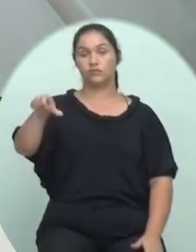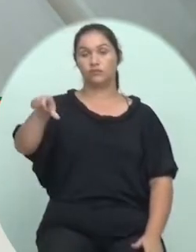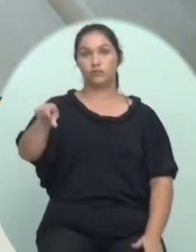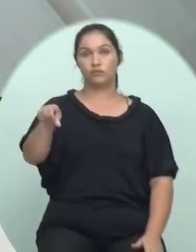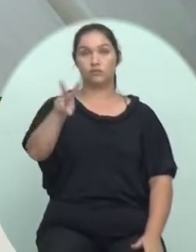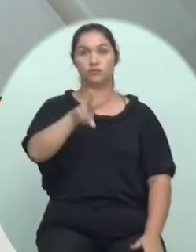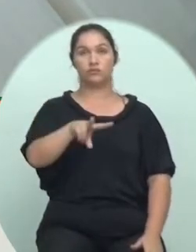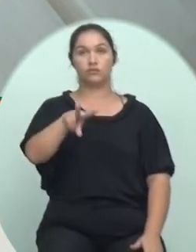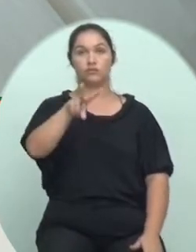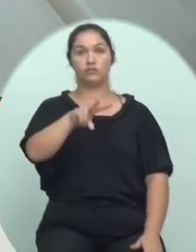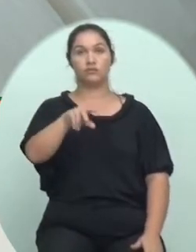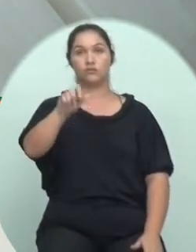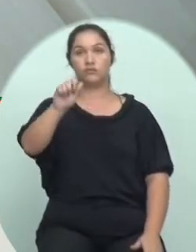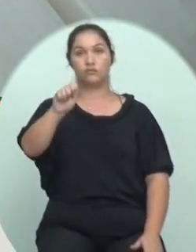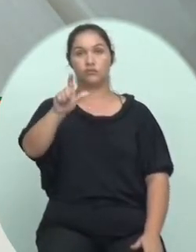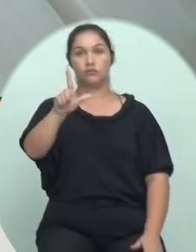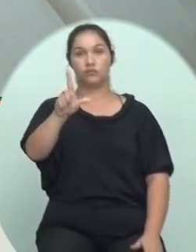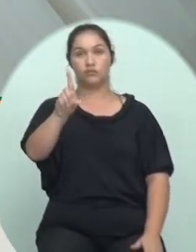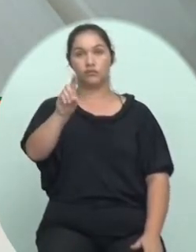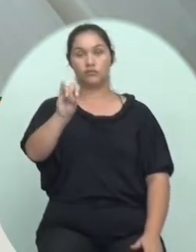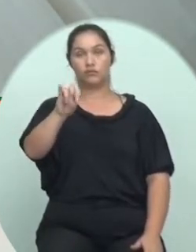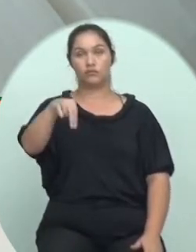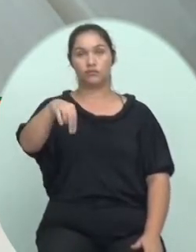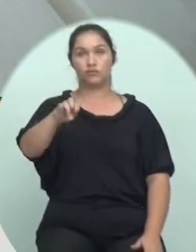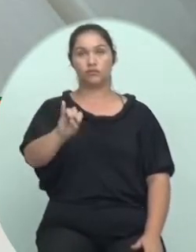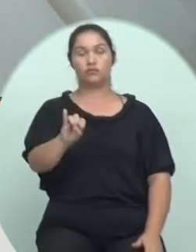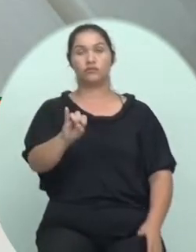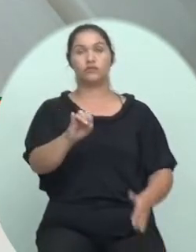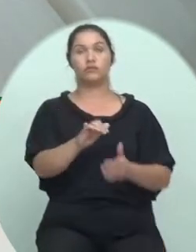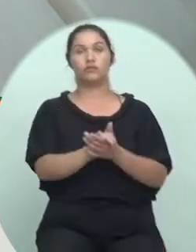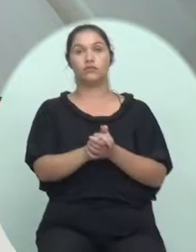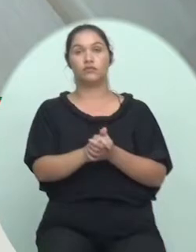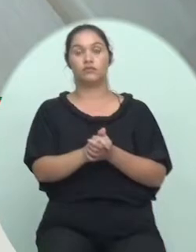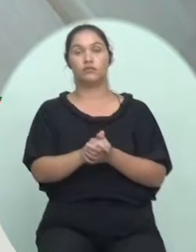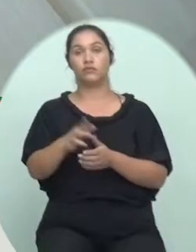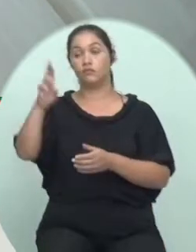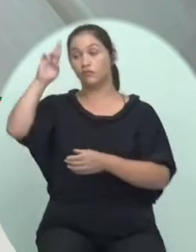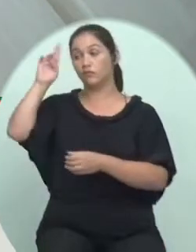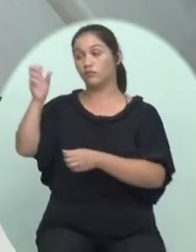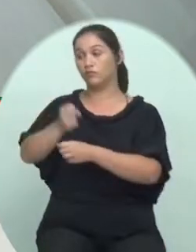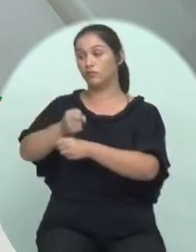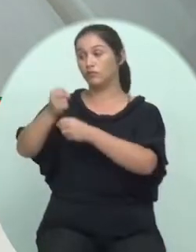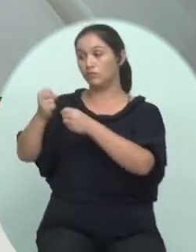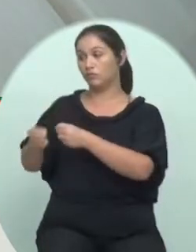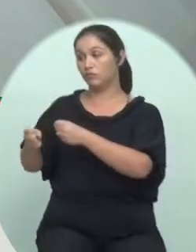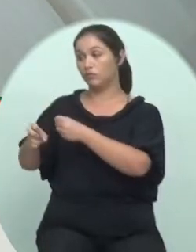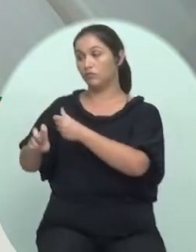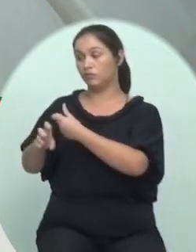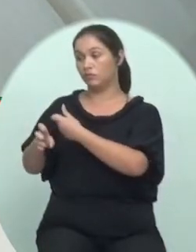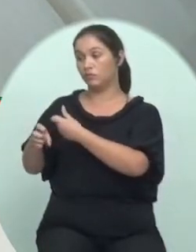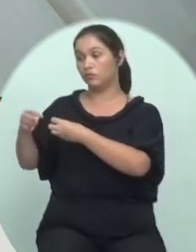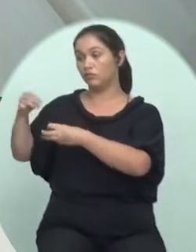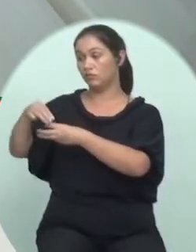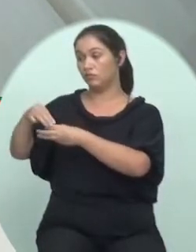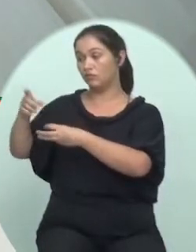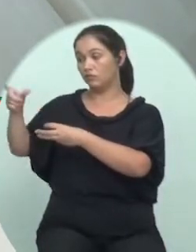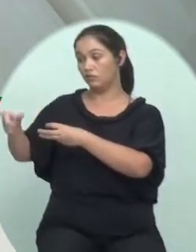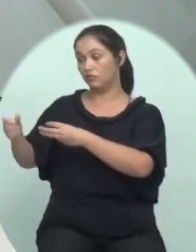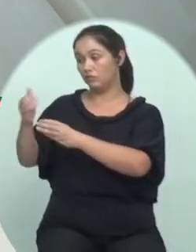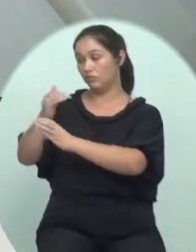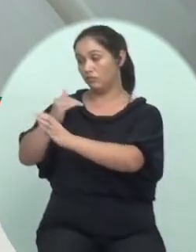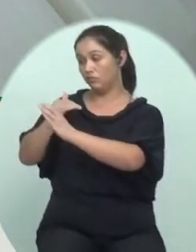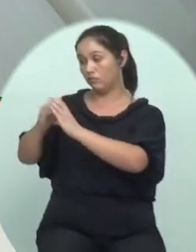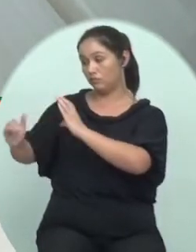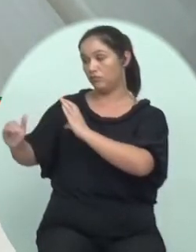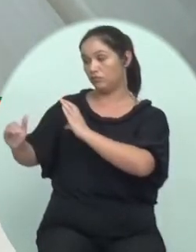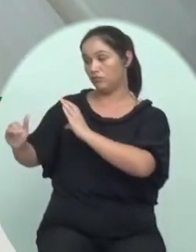09/2019, autor vereador Aldinei Potelec, assunto: envio do expediente ao chefe do Poder Executivo Municipal, solicitando